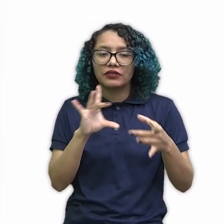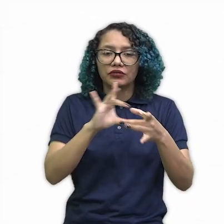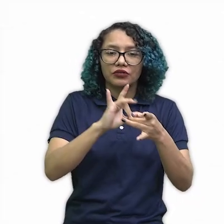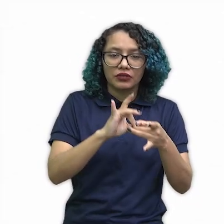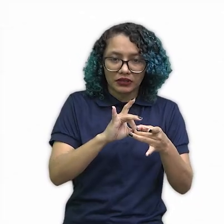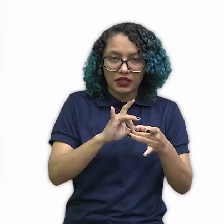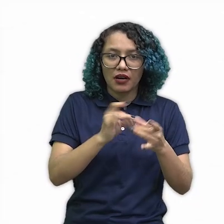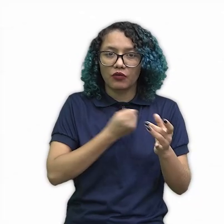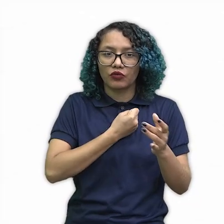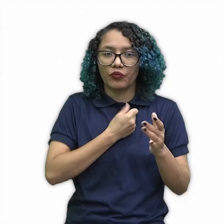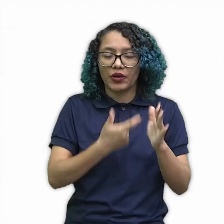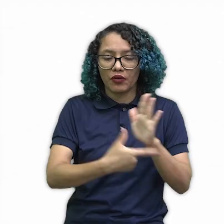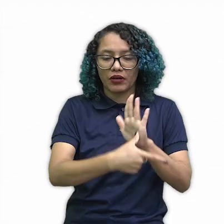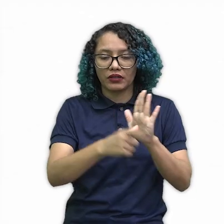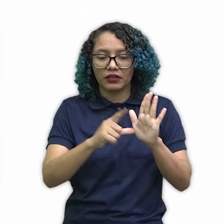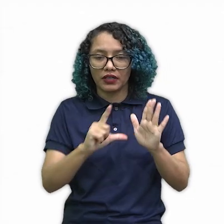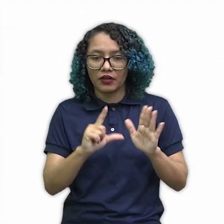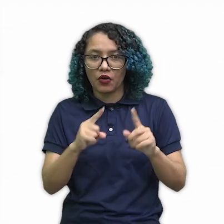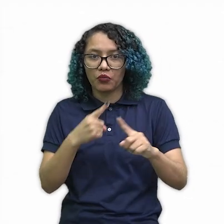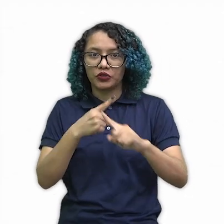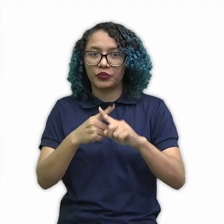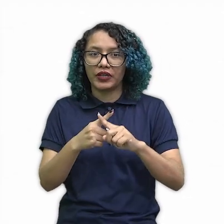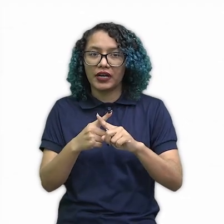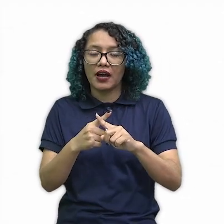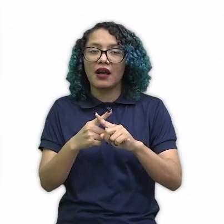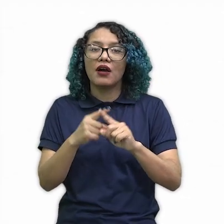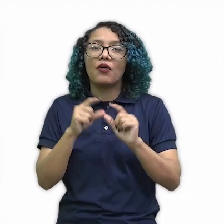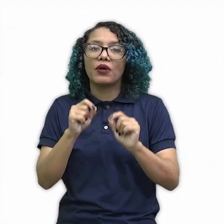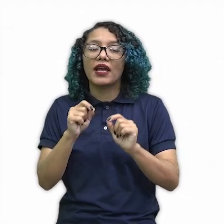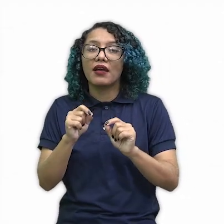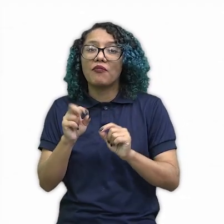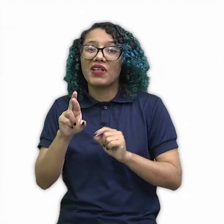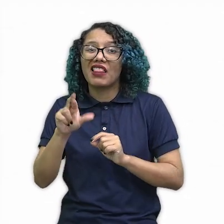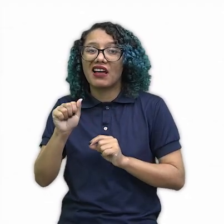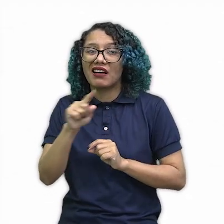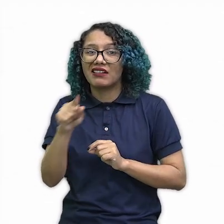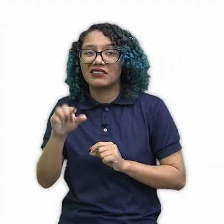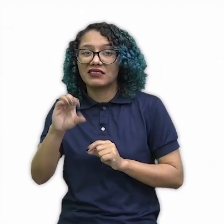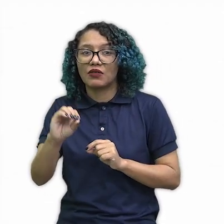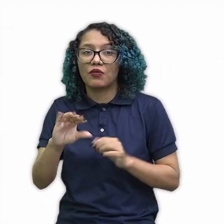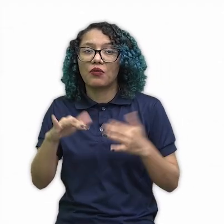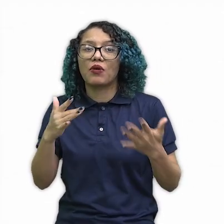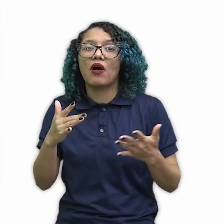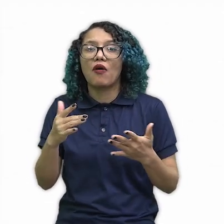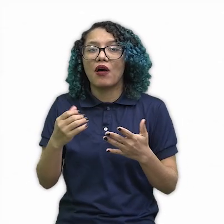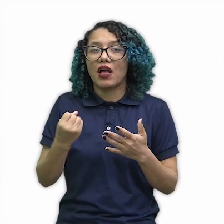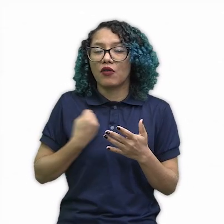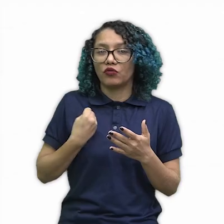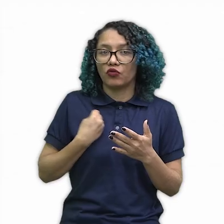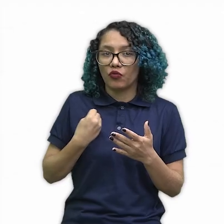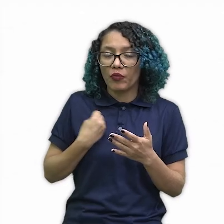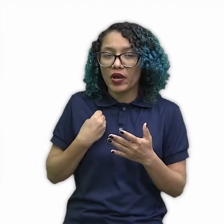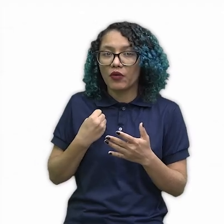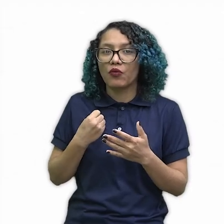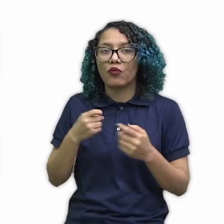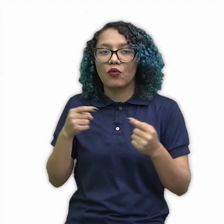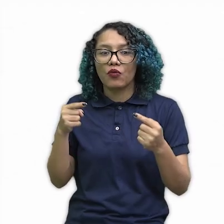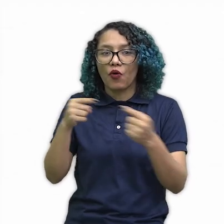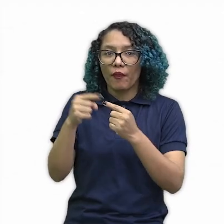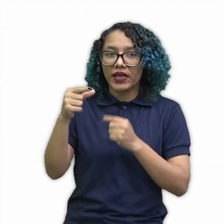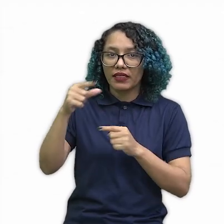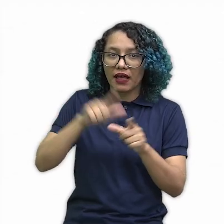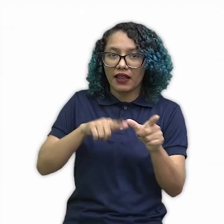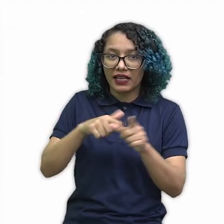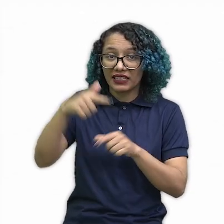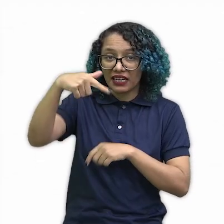multiplicado por Q, esse Q é a razão, tá bom? Então, A é o primeiro termo da PG e Q é a